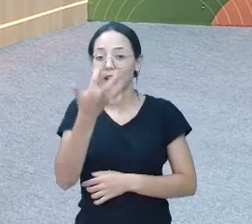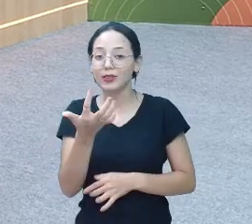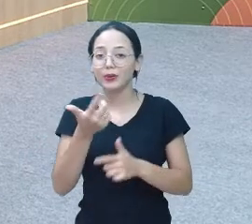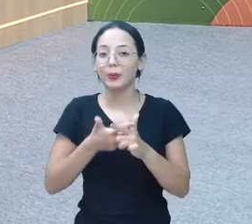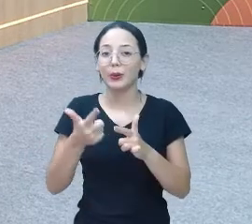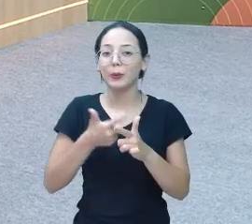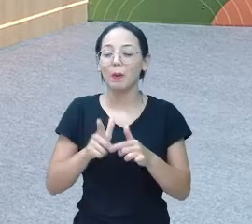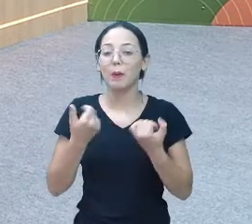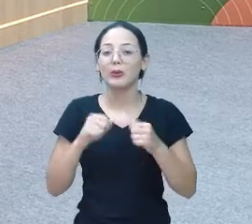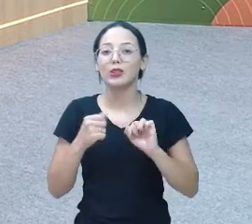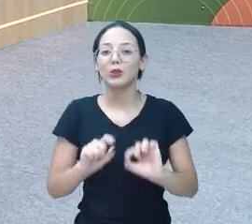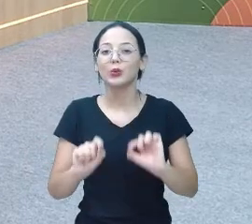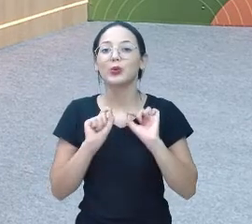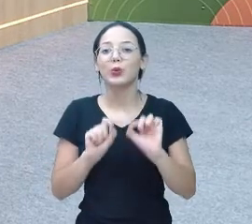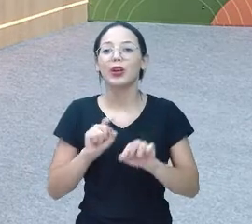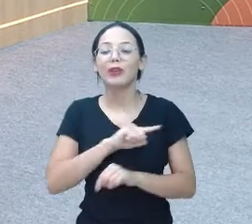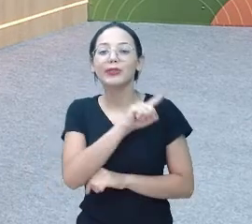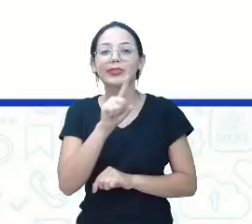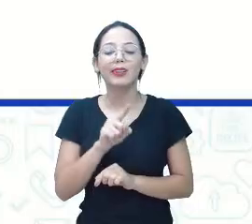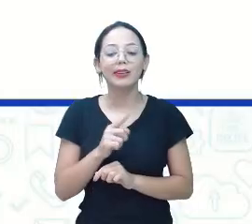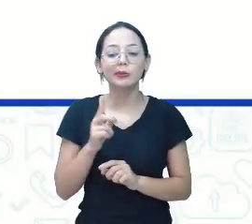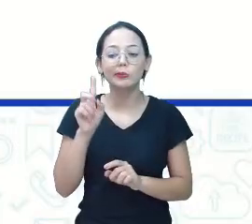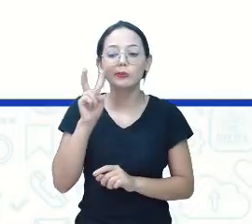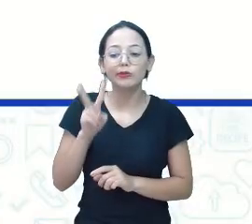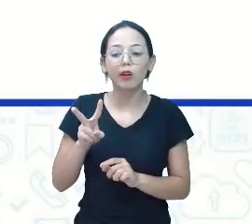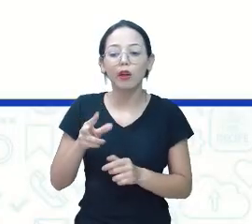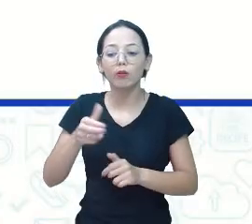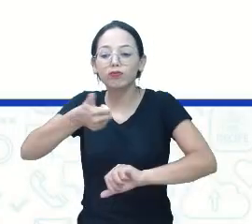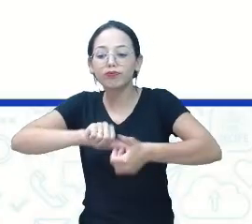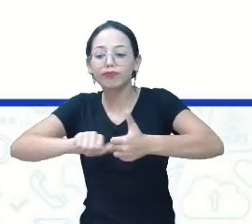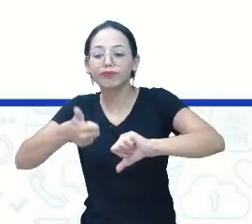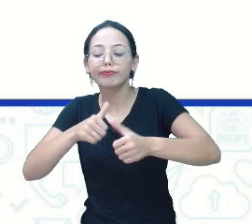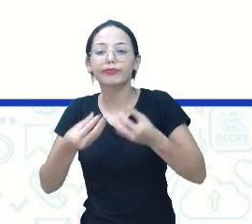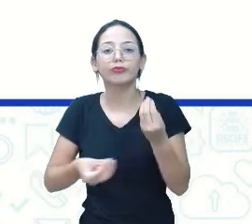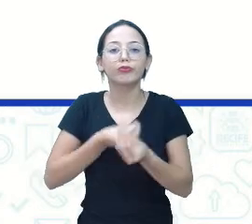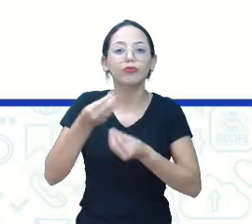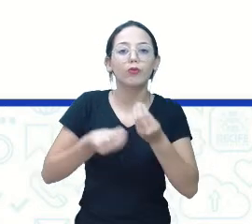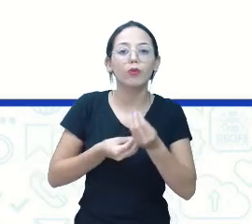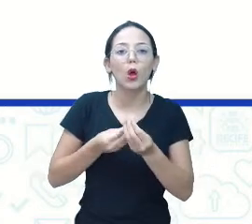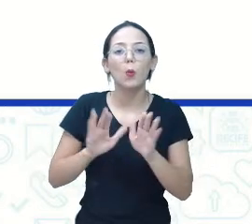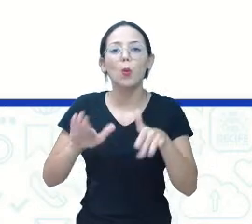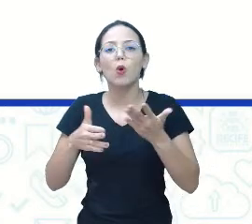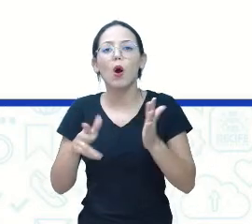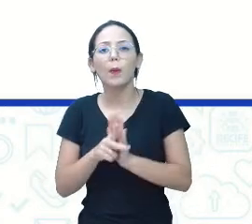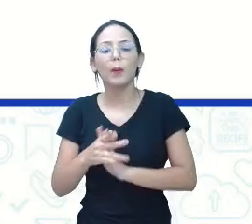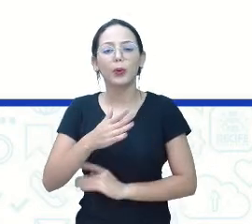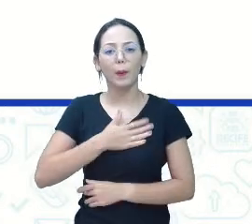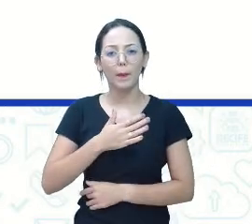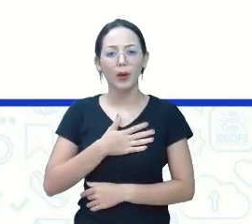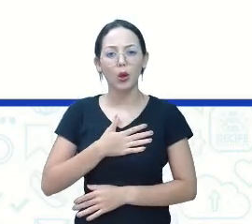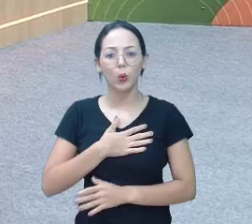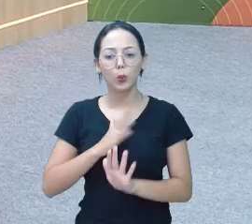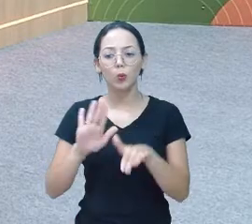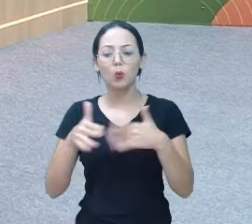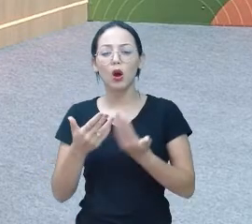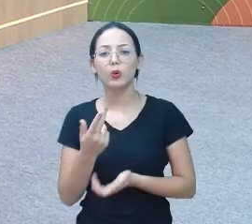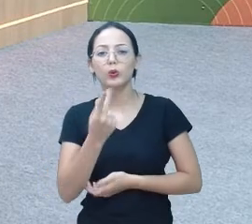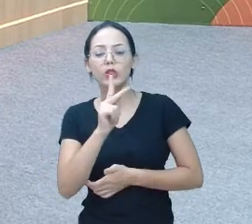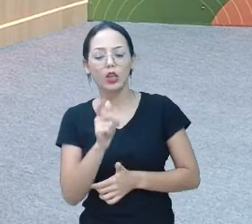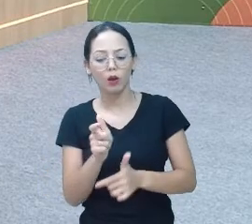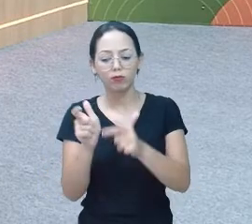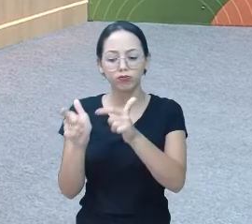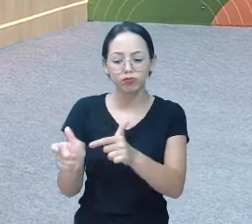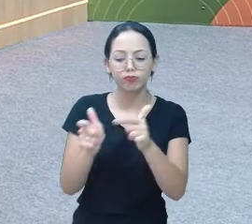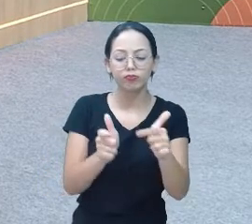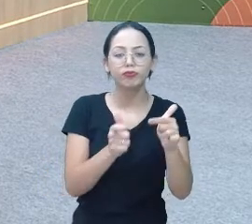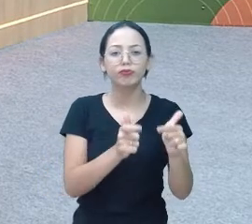problema, foi necessário você medir a terra. Ou seja, eu queria medir qual era o meu pedaço, você iria medir qual era o seu